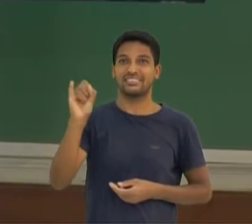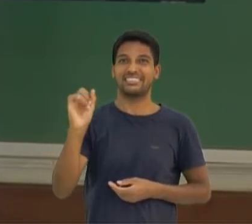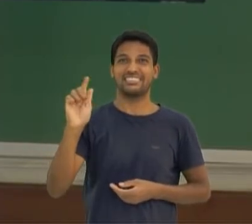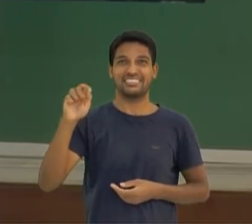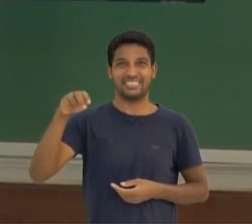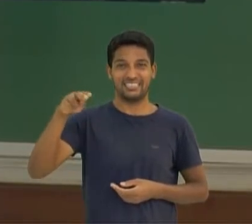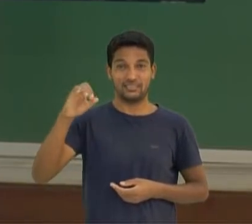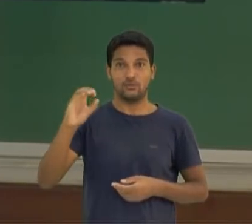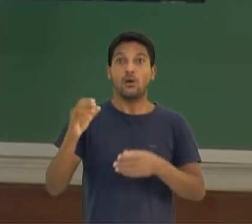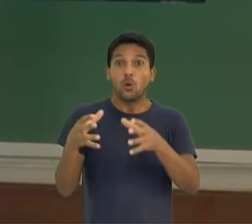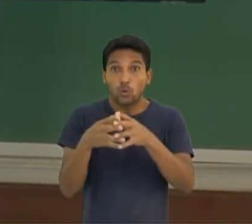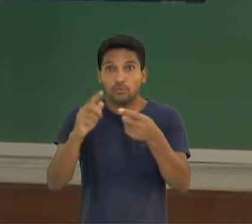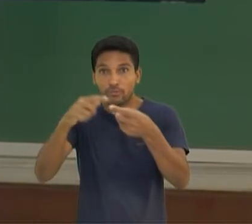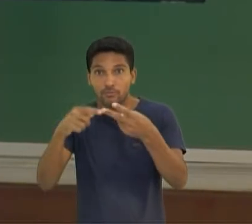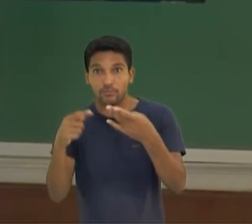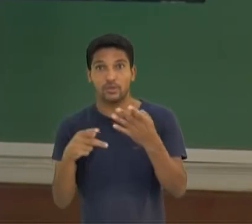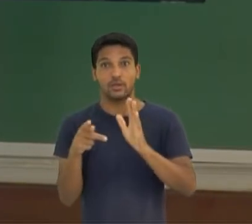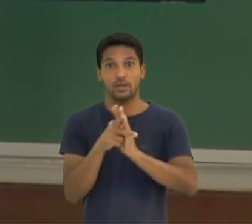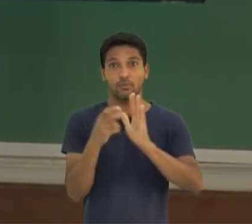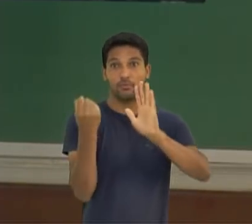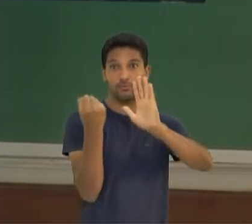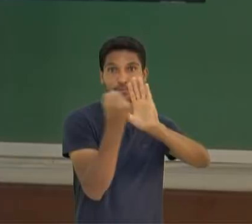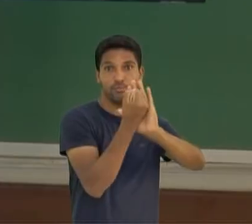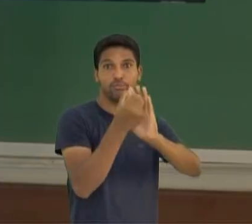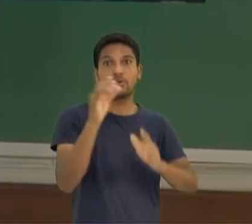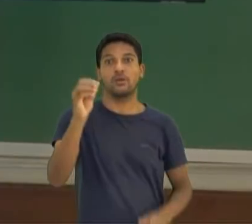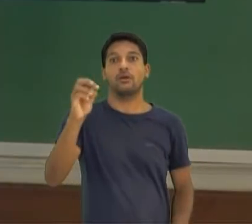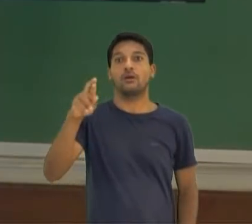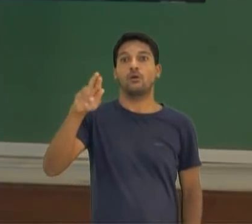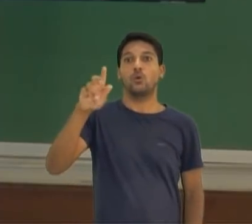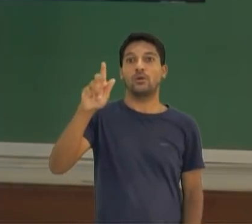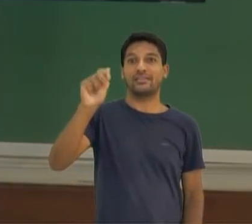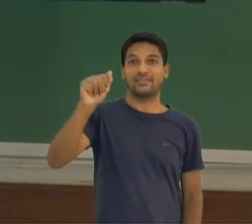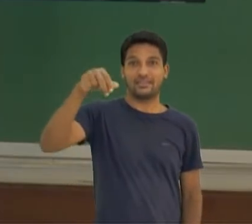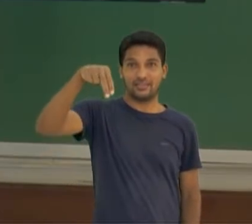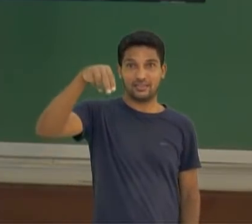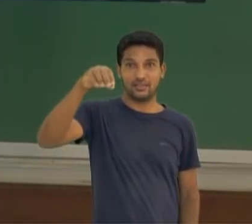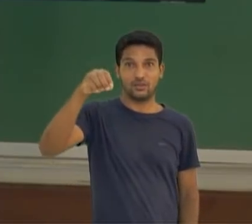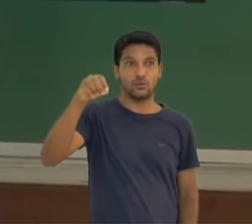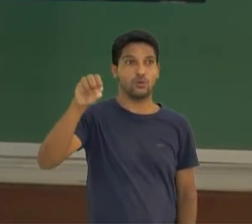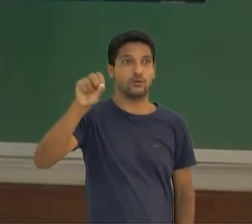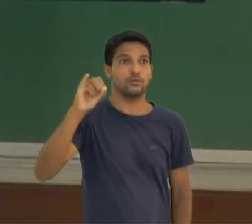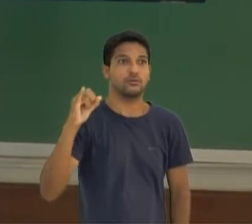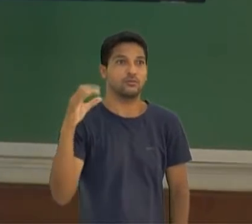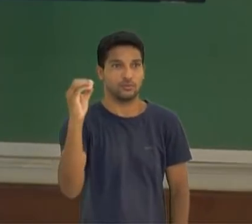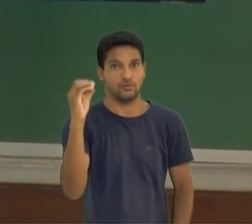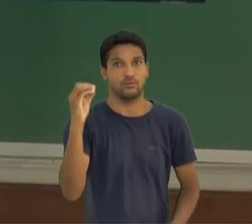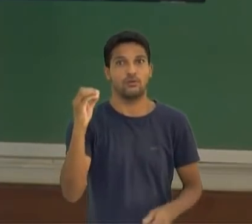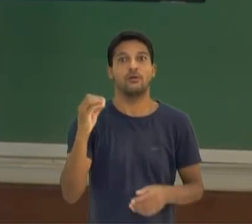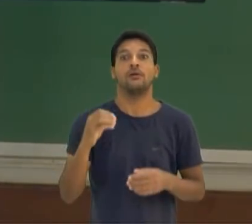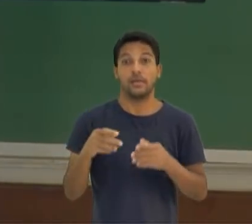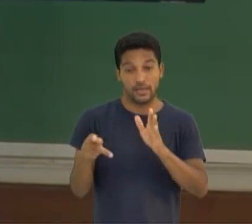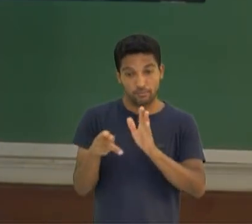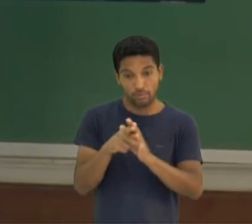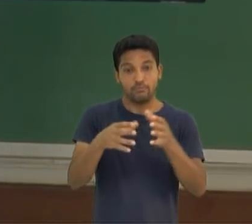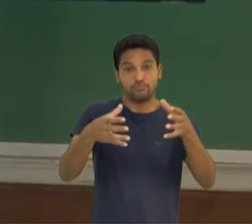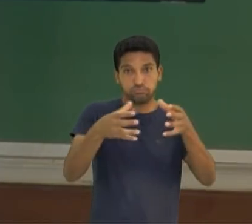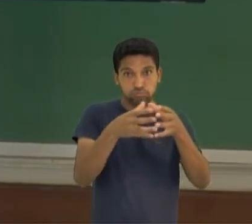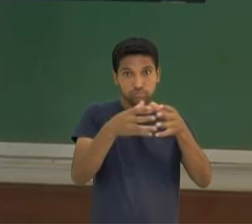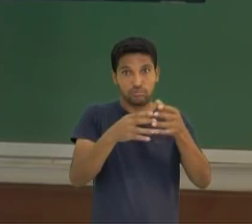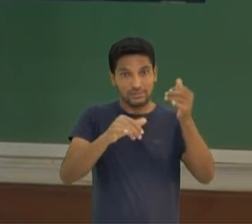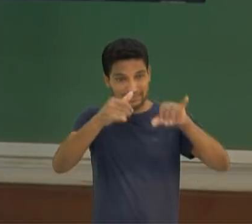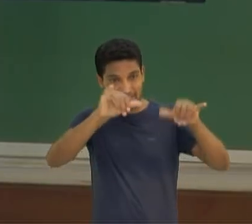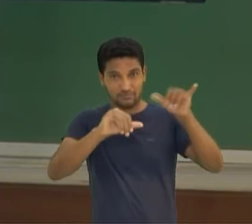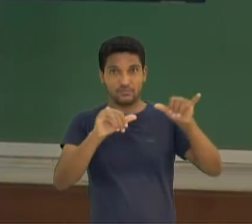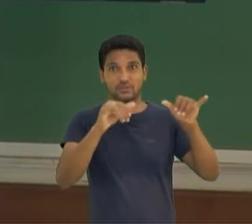organógenos, beleza? É, para você lembrar desses principais elementos que fazem parte da química orgânica, tá? É o